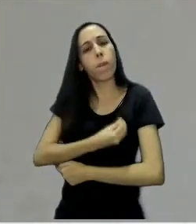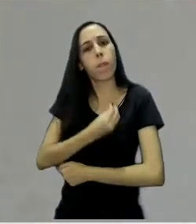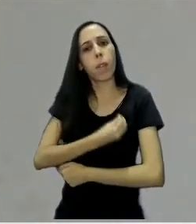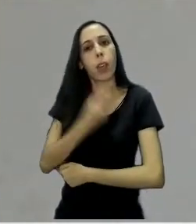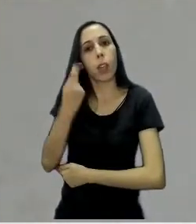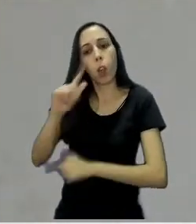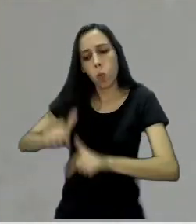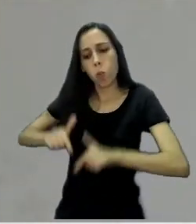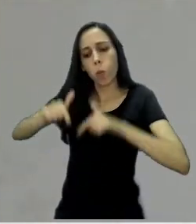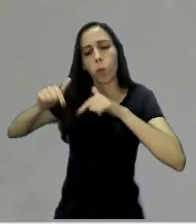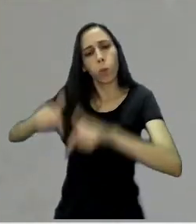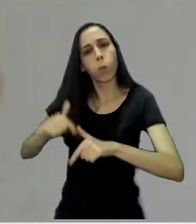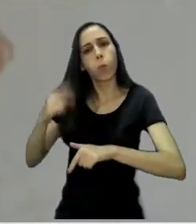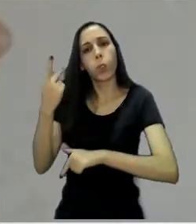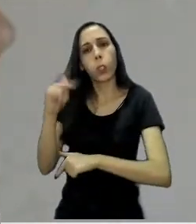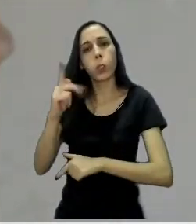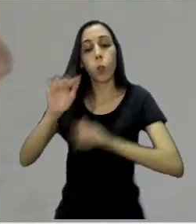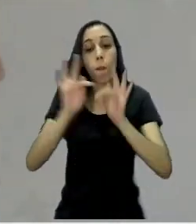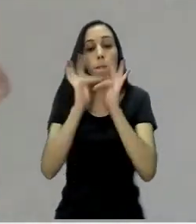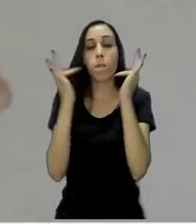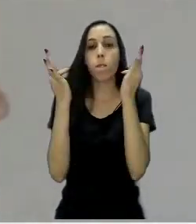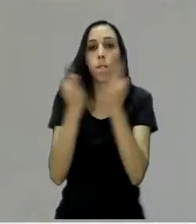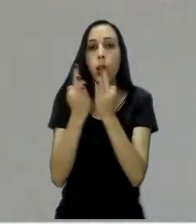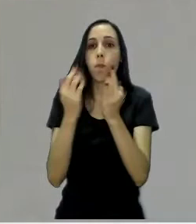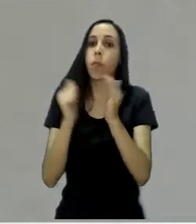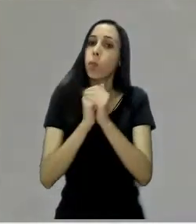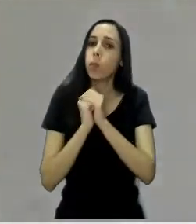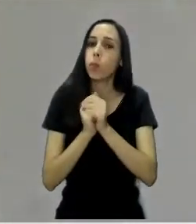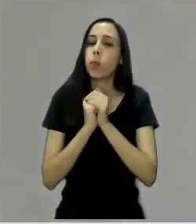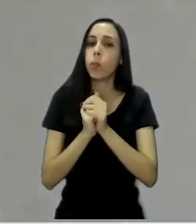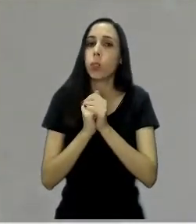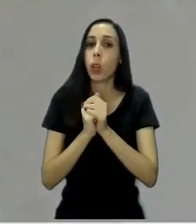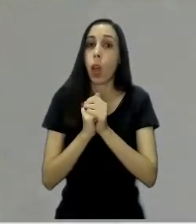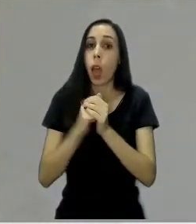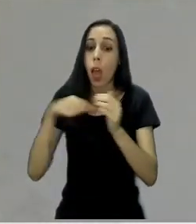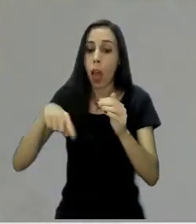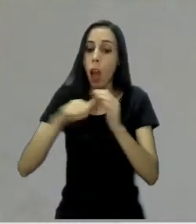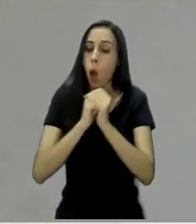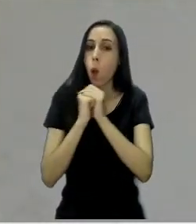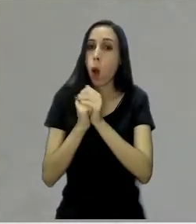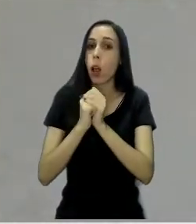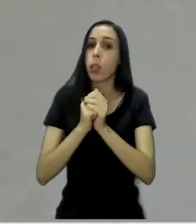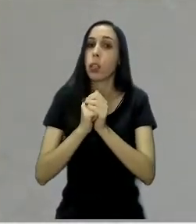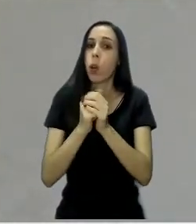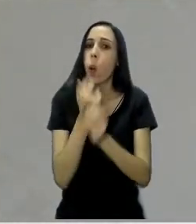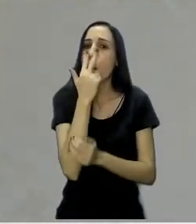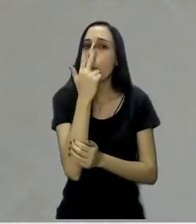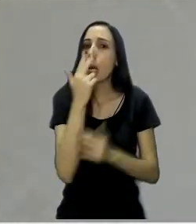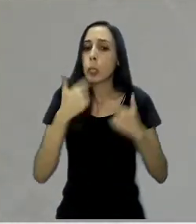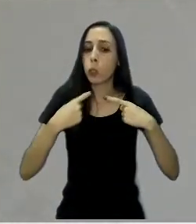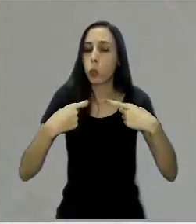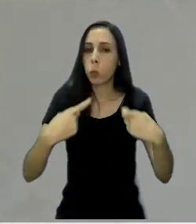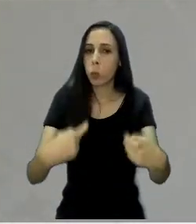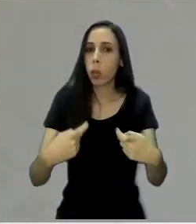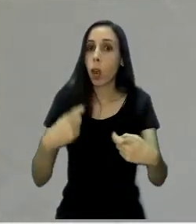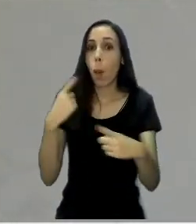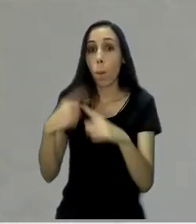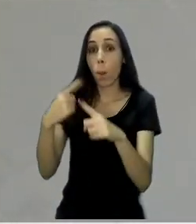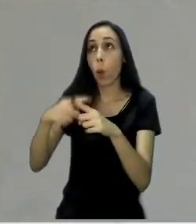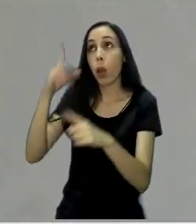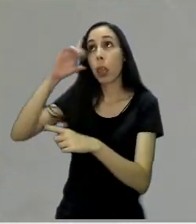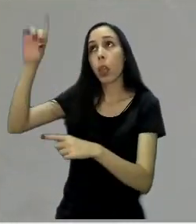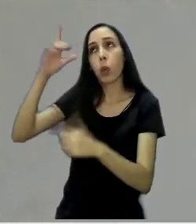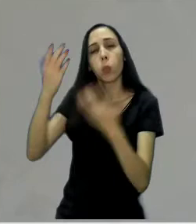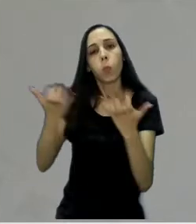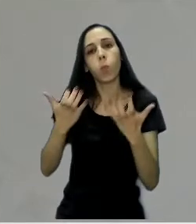lute por sua vida, lute por sua família na oração. A oração é uma batalha.